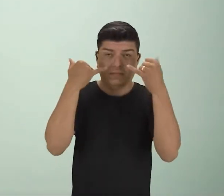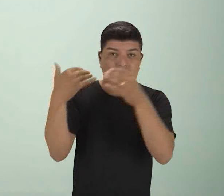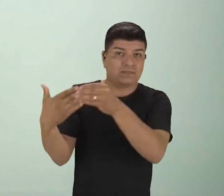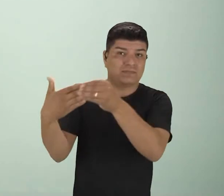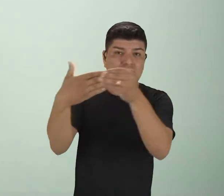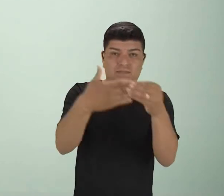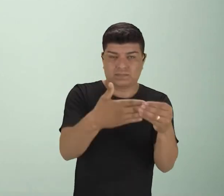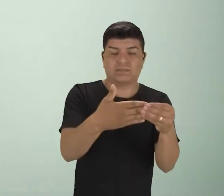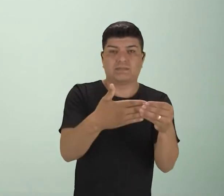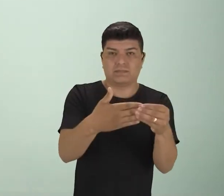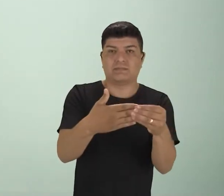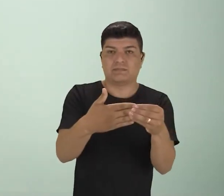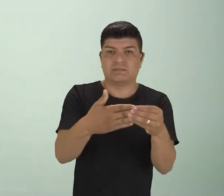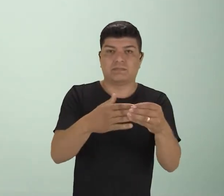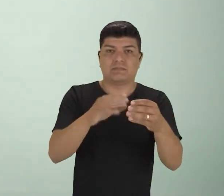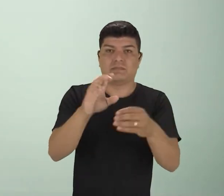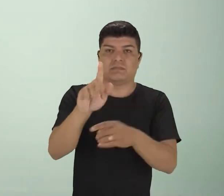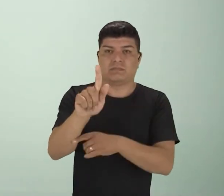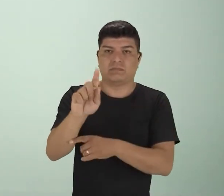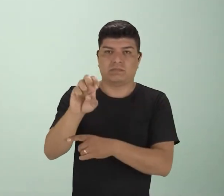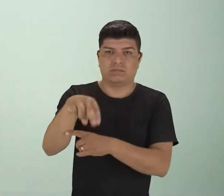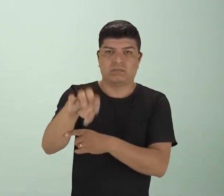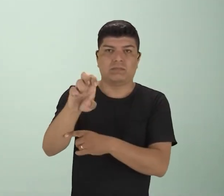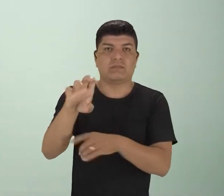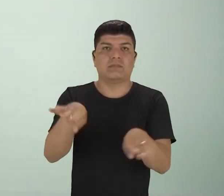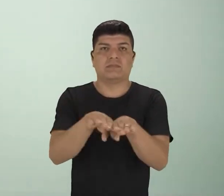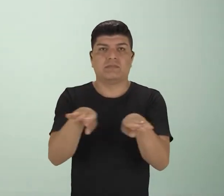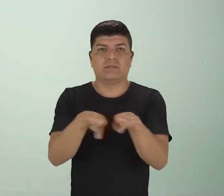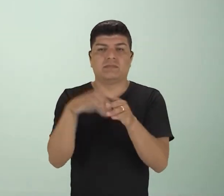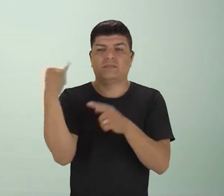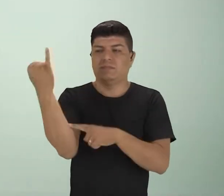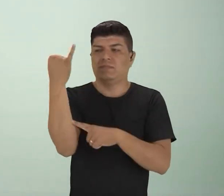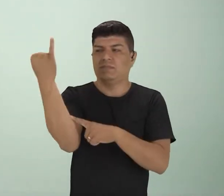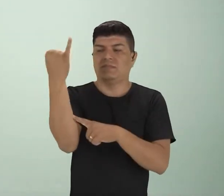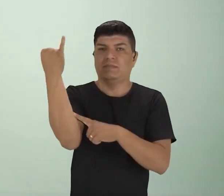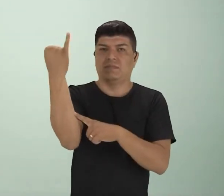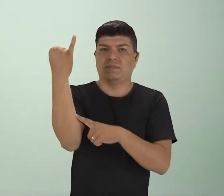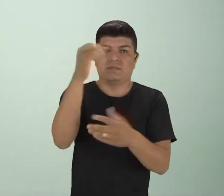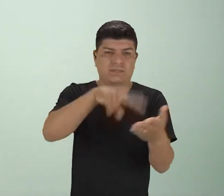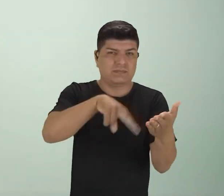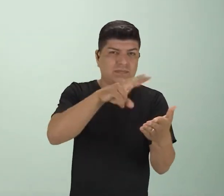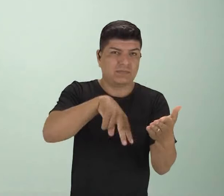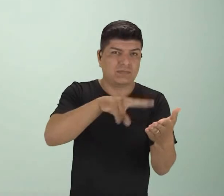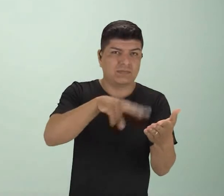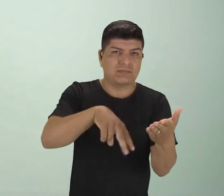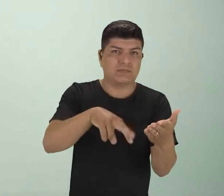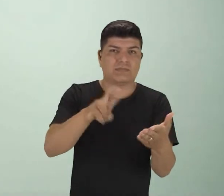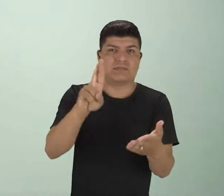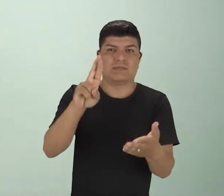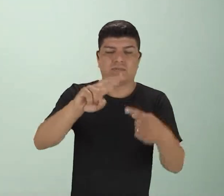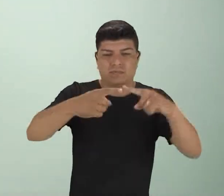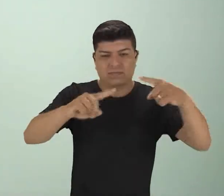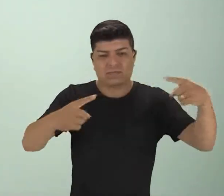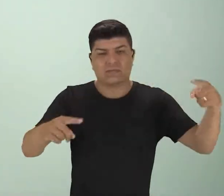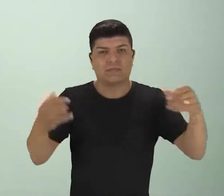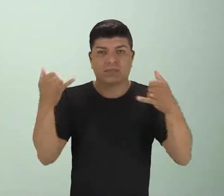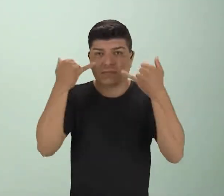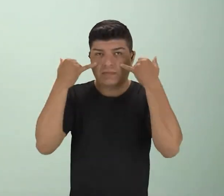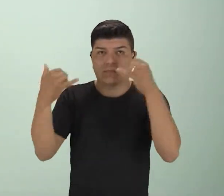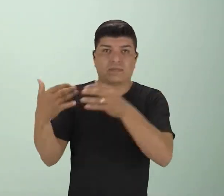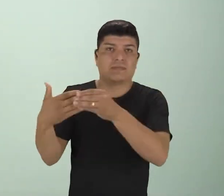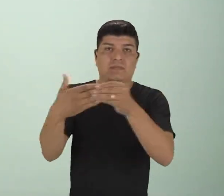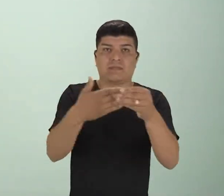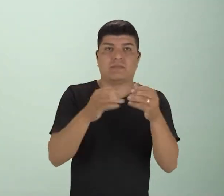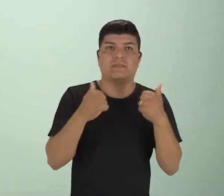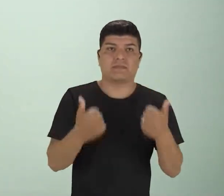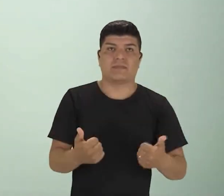do gene, né, e o ribossomo, que é importantíssimo, que vai fazer a leitura do RNA mensageiro e a produção da